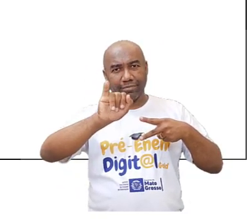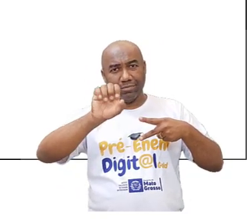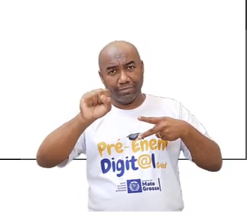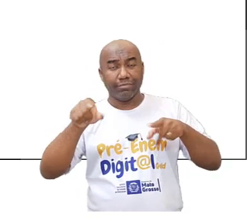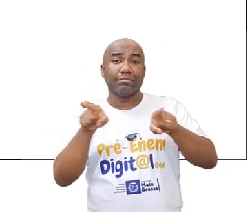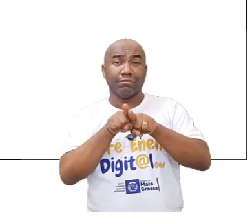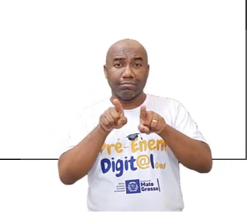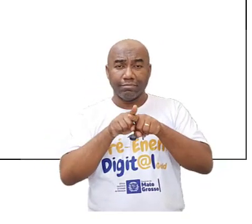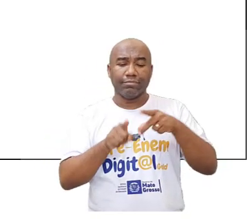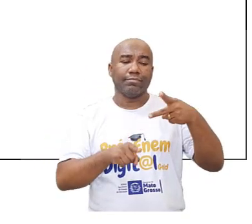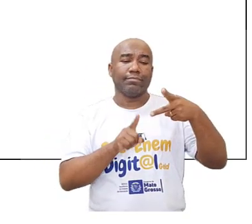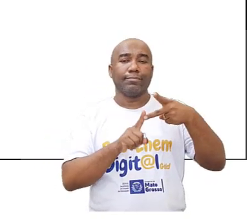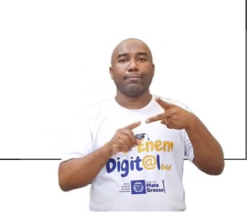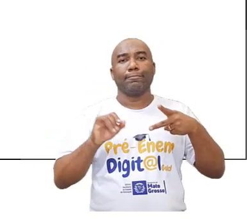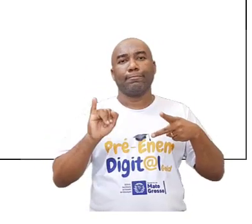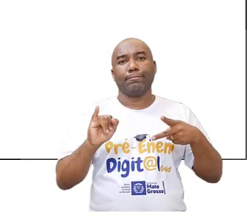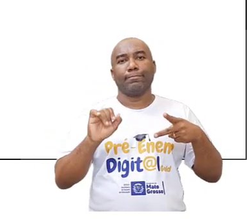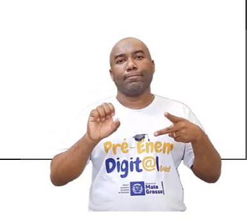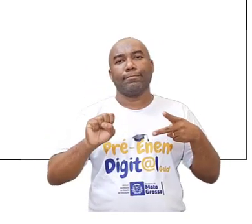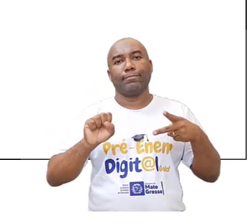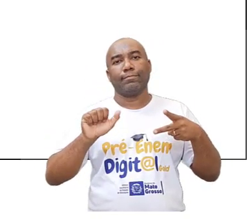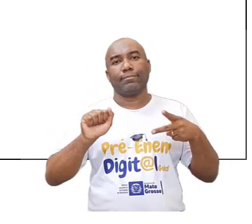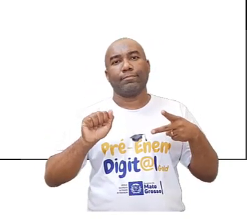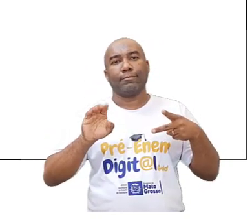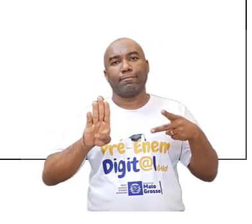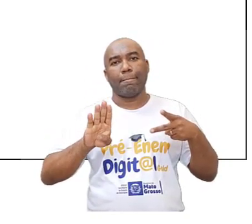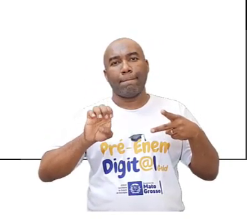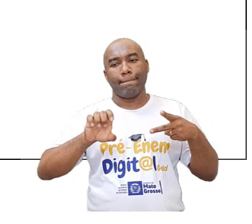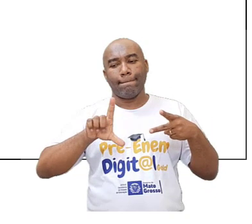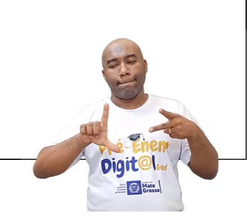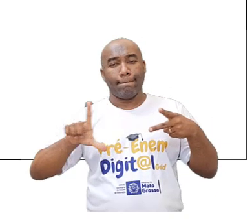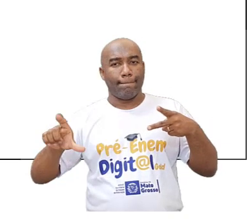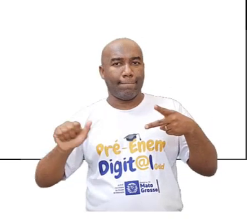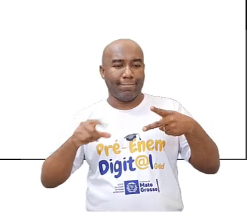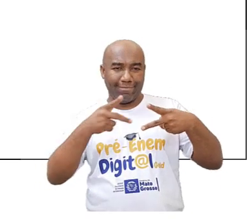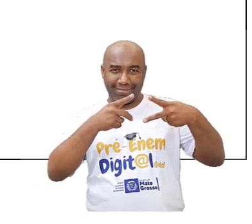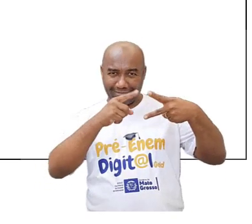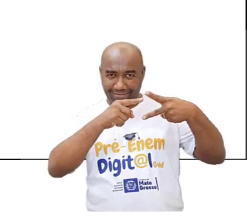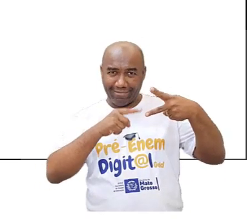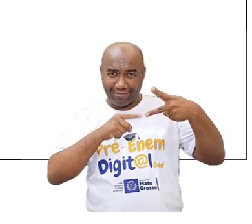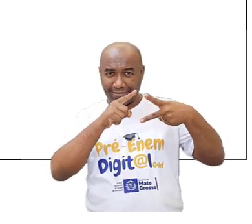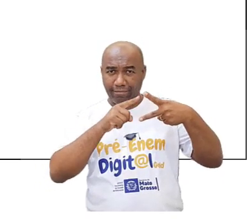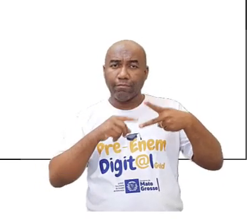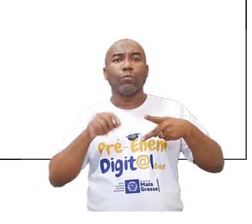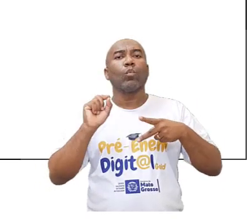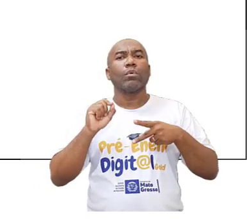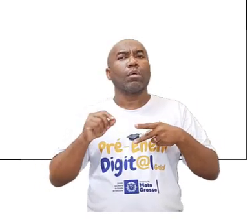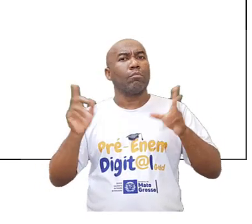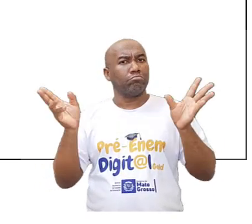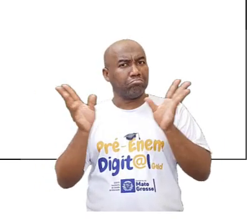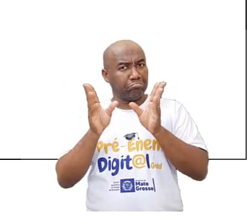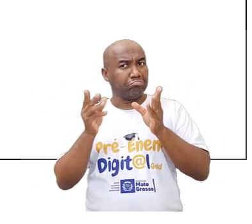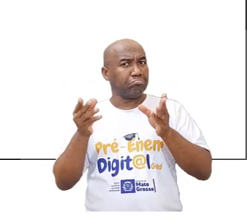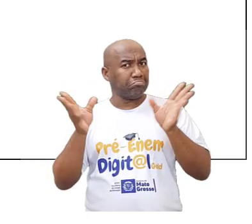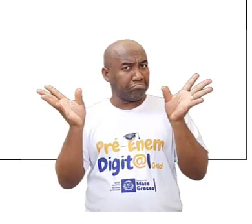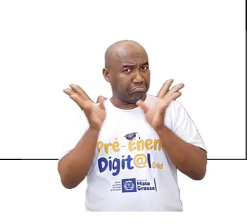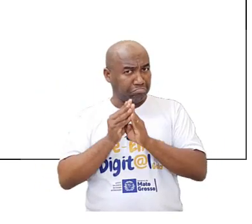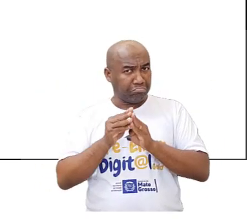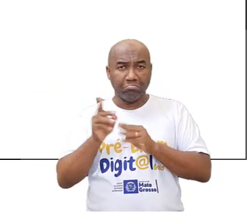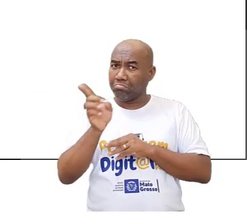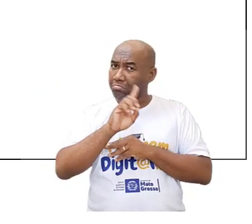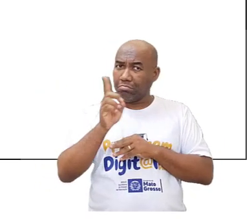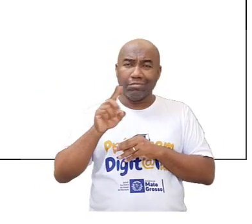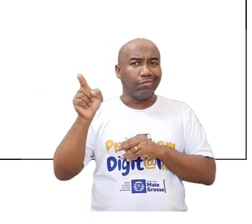usaram verbos antes do agente que dão ideia de certeza. Fora isso, elas